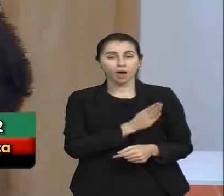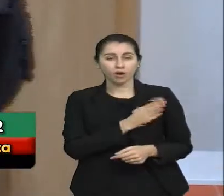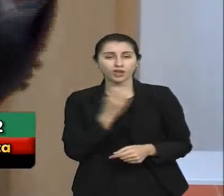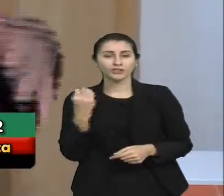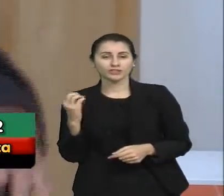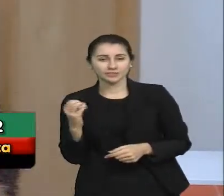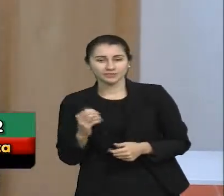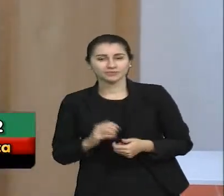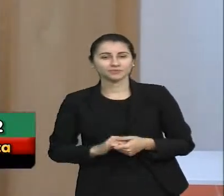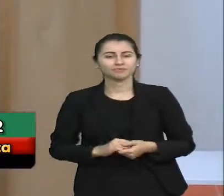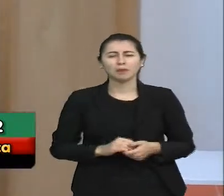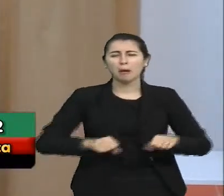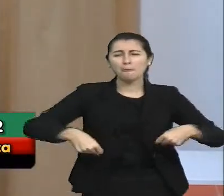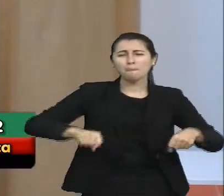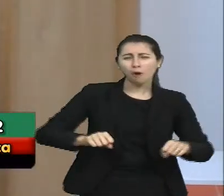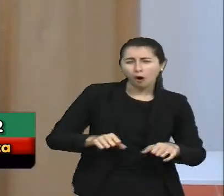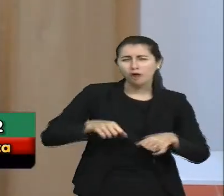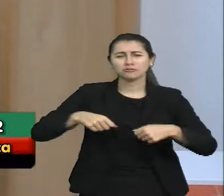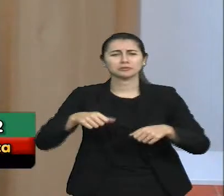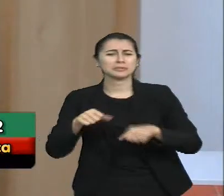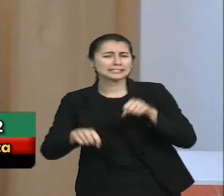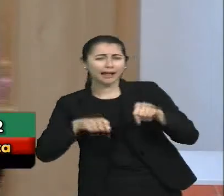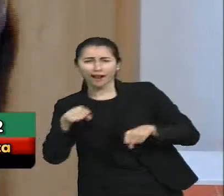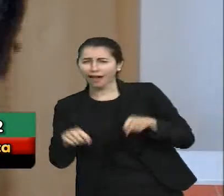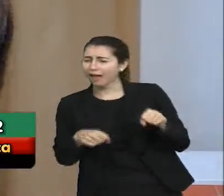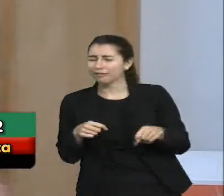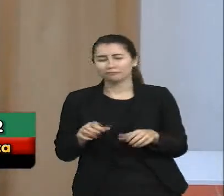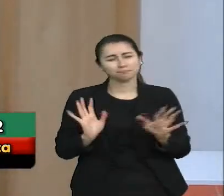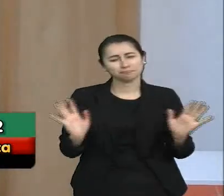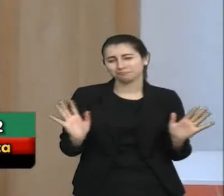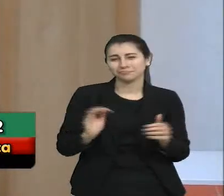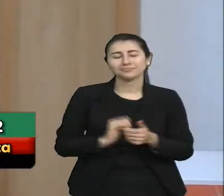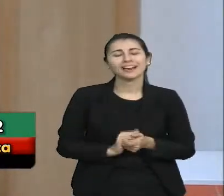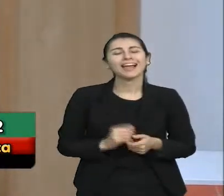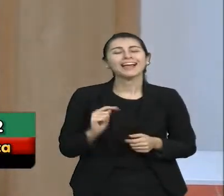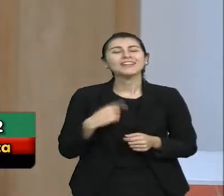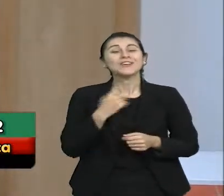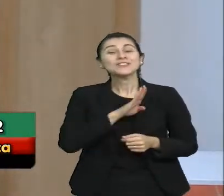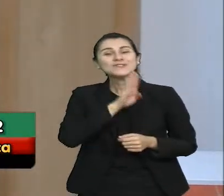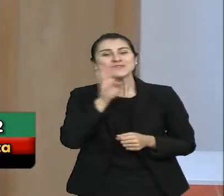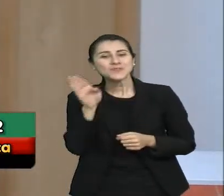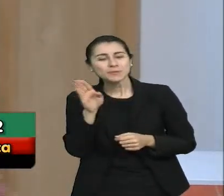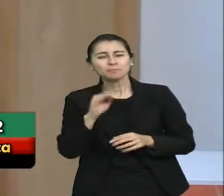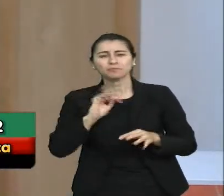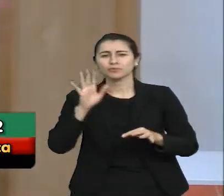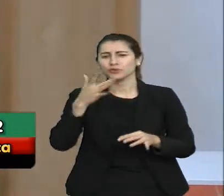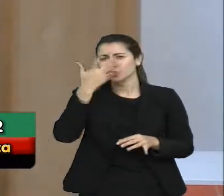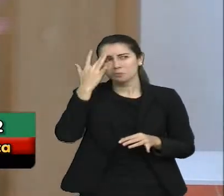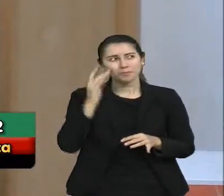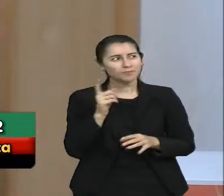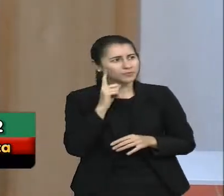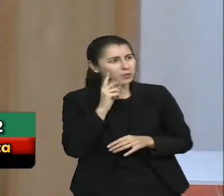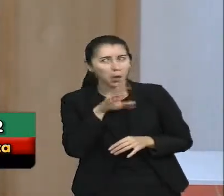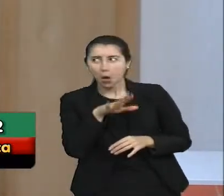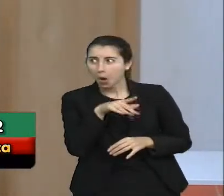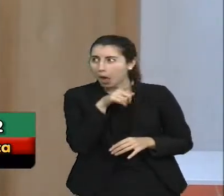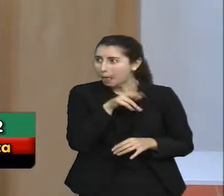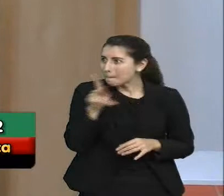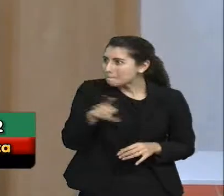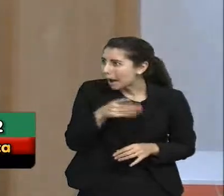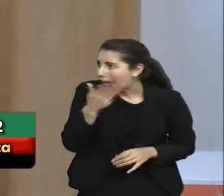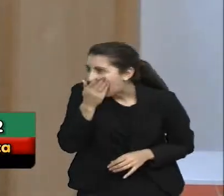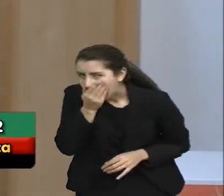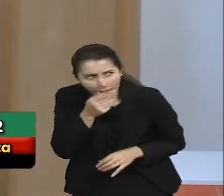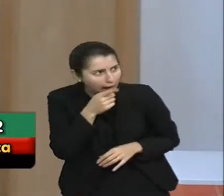da bicicleta, da moto. E então a gente estava num evento e aí todo mundo, é o padre, puxa a vida,